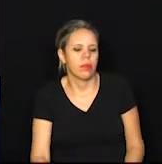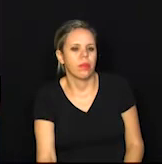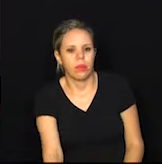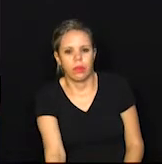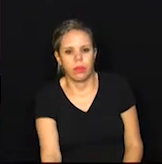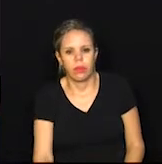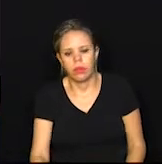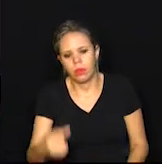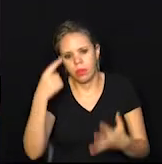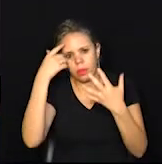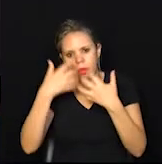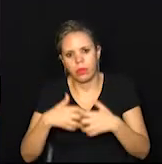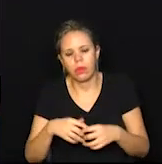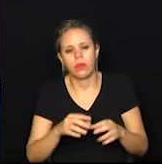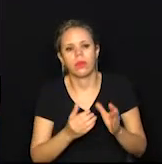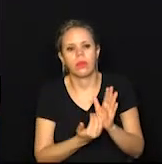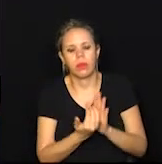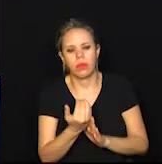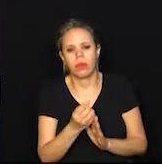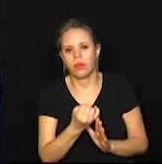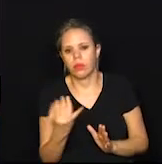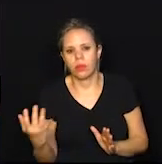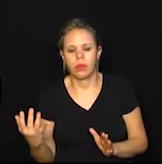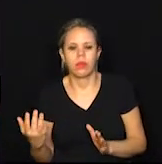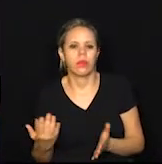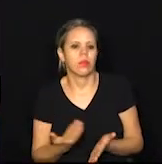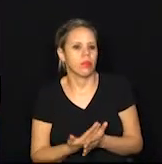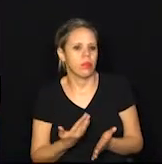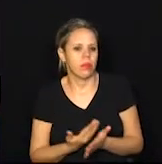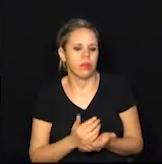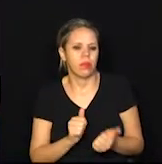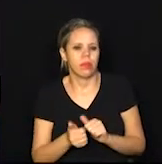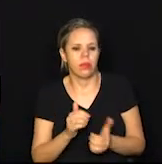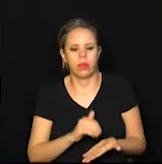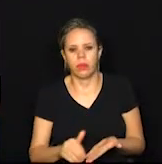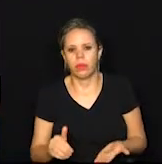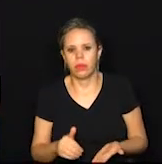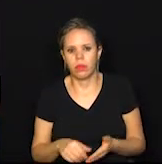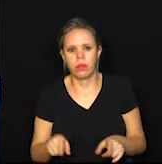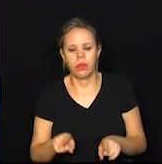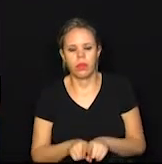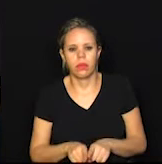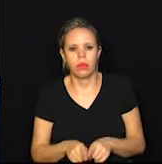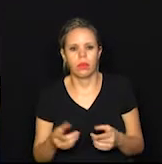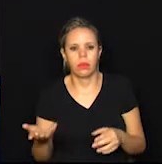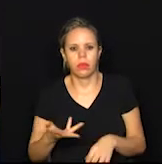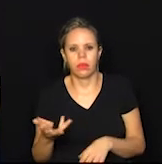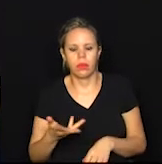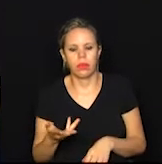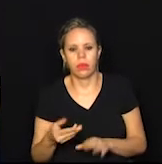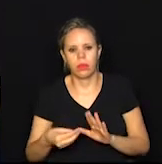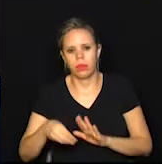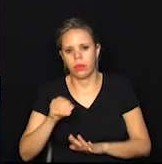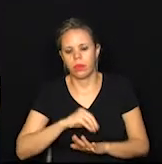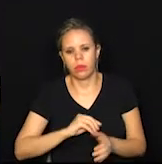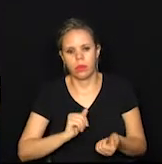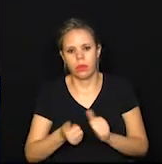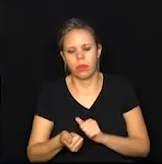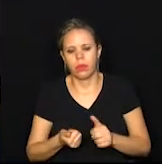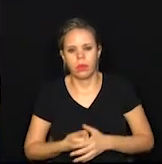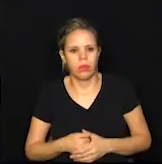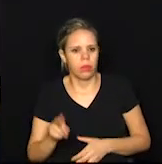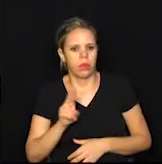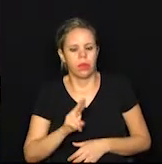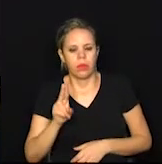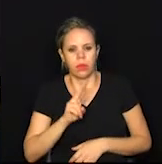está pensando em aumentar os eventos esportivos organizados pela Secretaria de Esporte, assim, otimizar o nosso calendário esportivo e otimizar